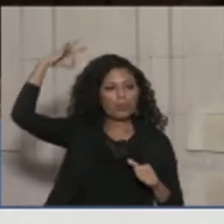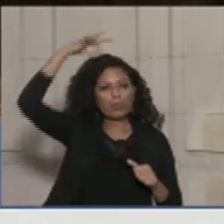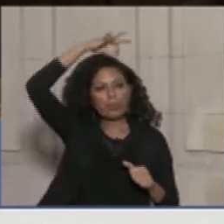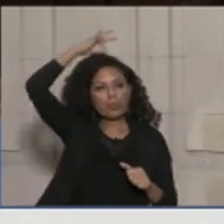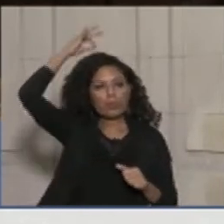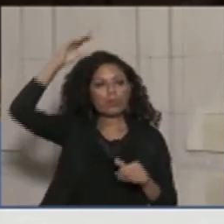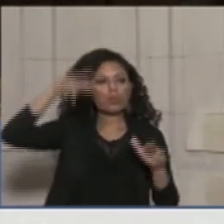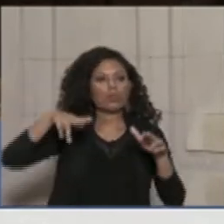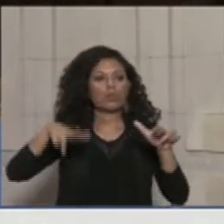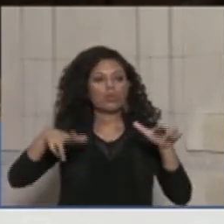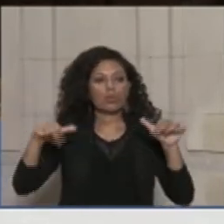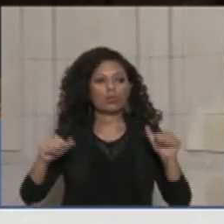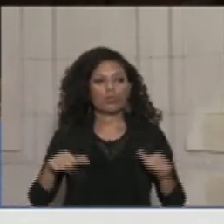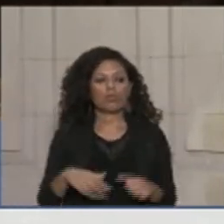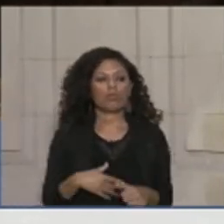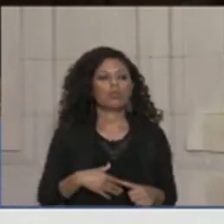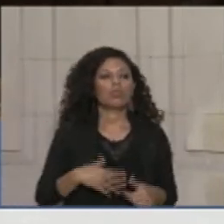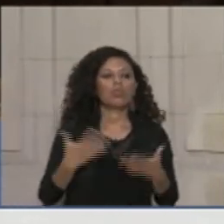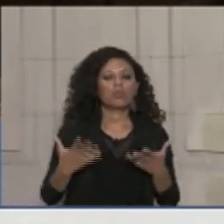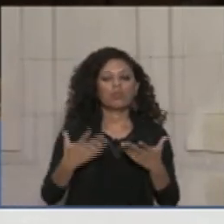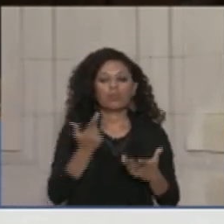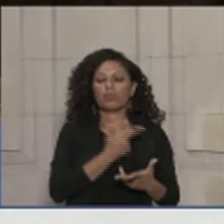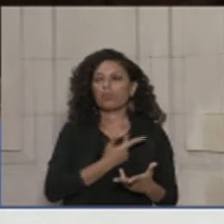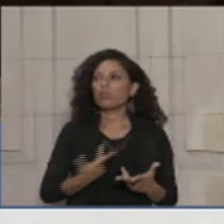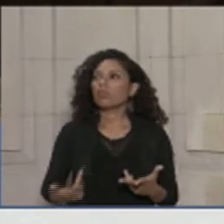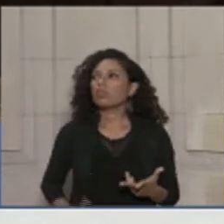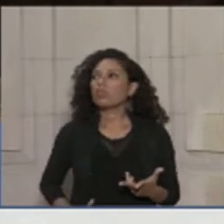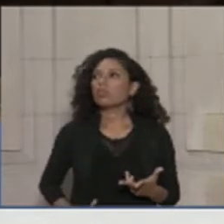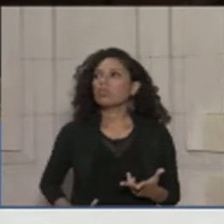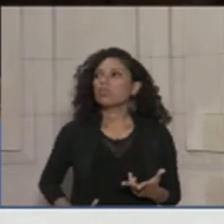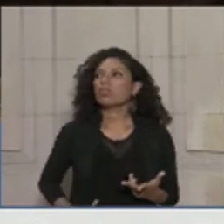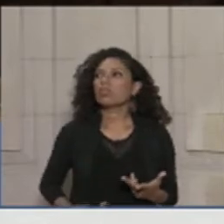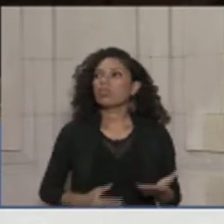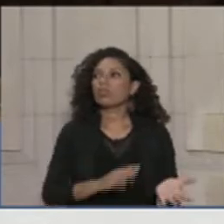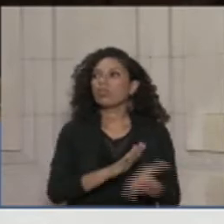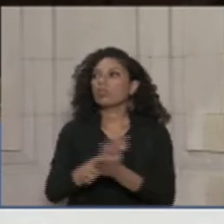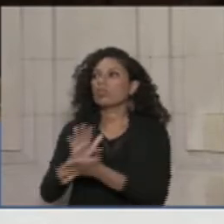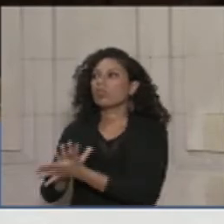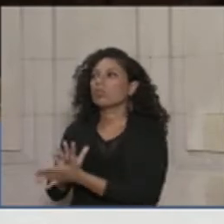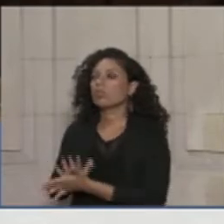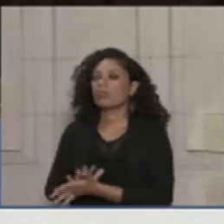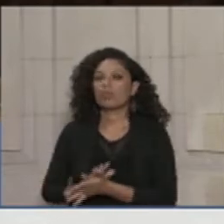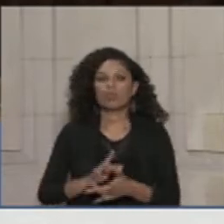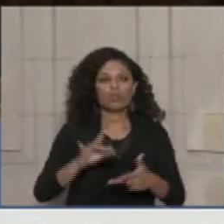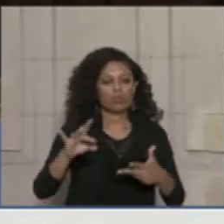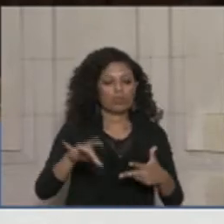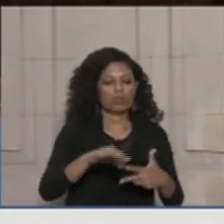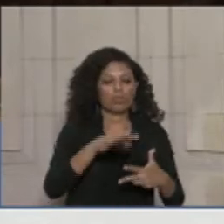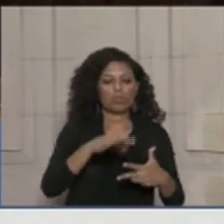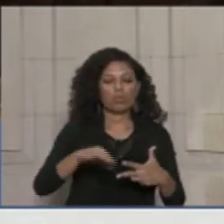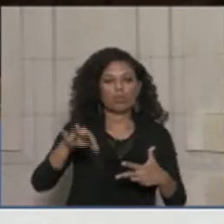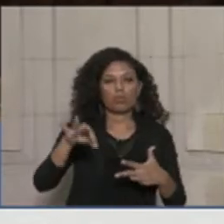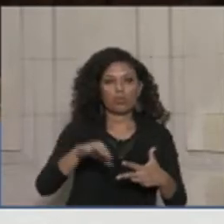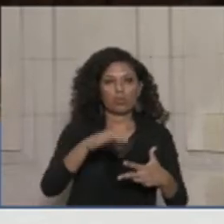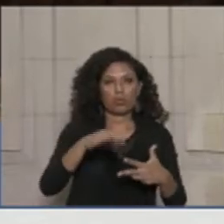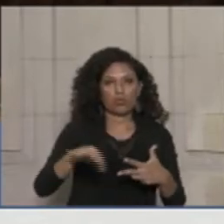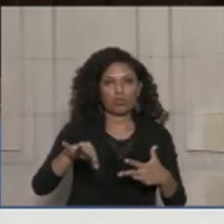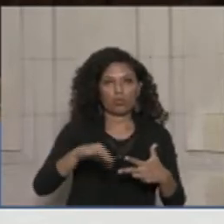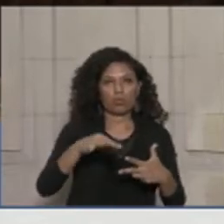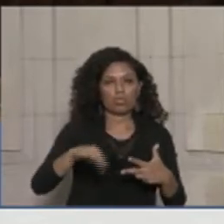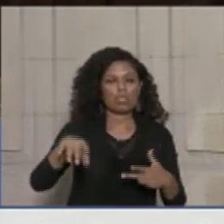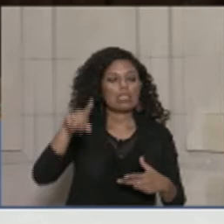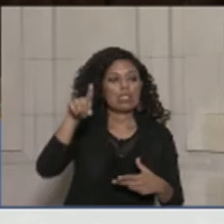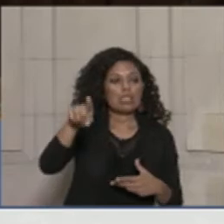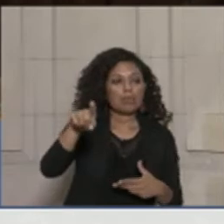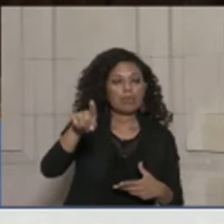presidente, que eu quero aqui parabenizar a justiça. Mas eu peço também que a